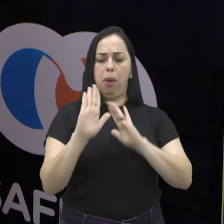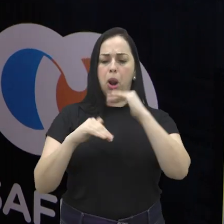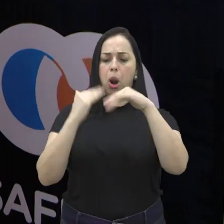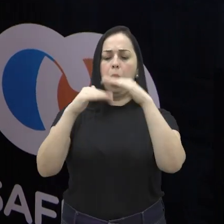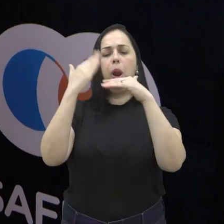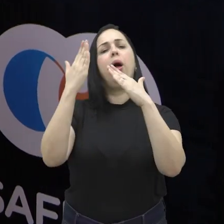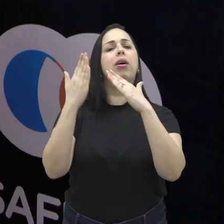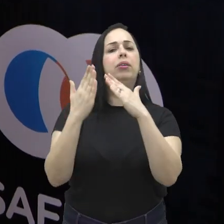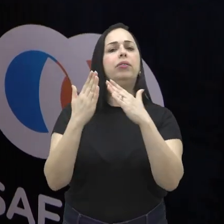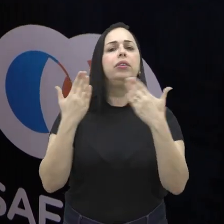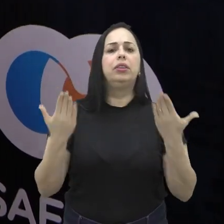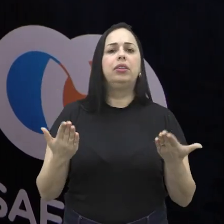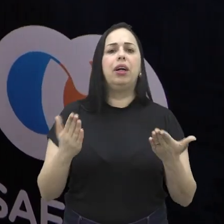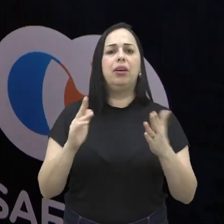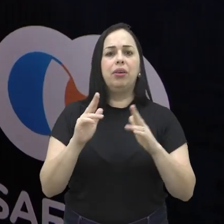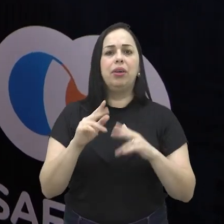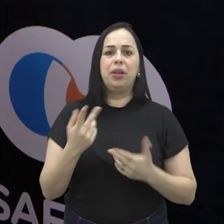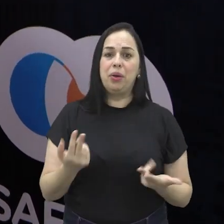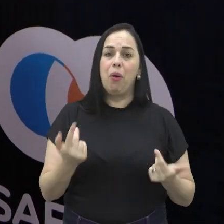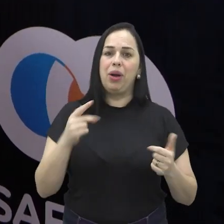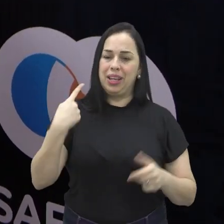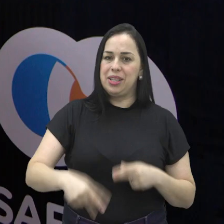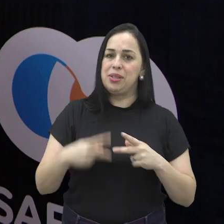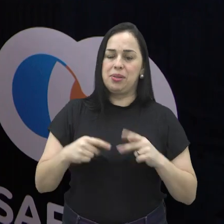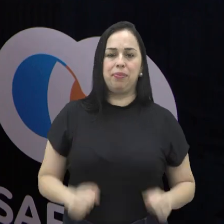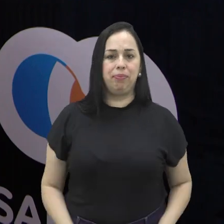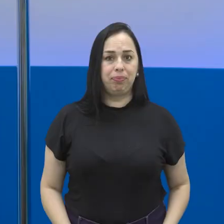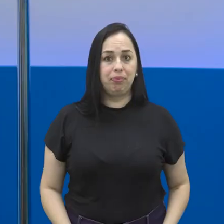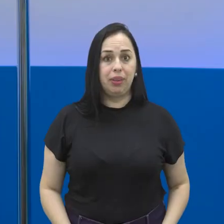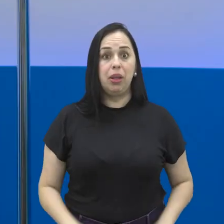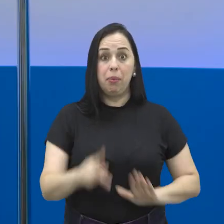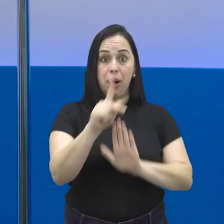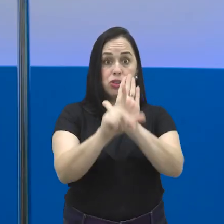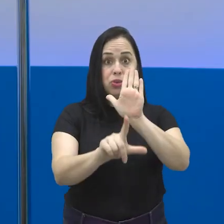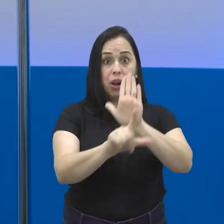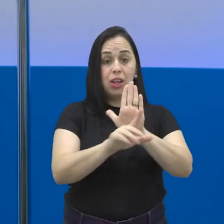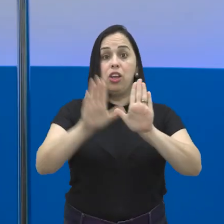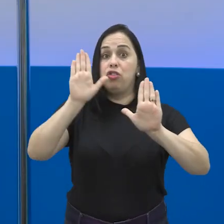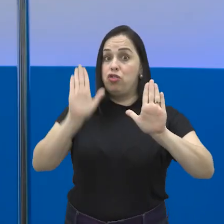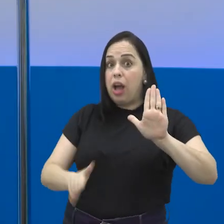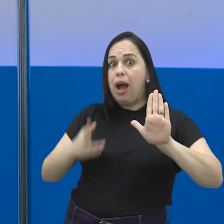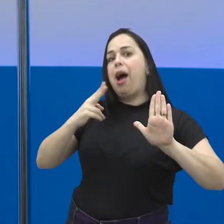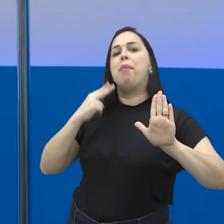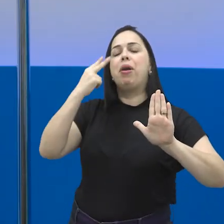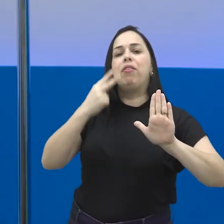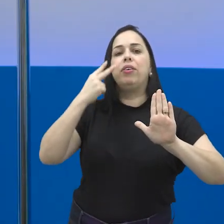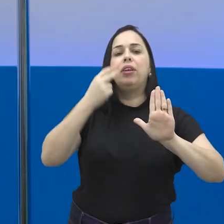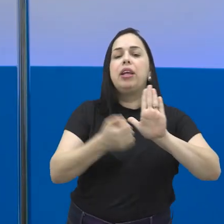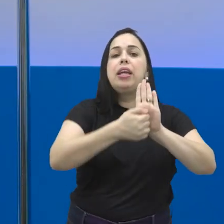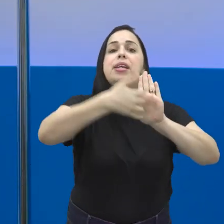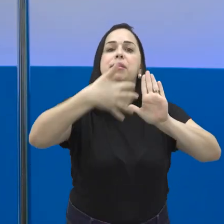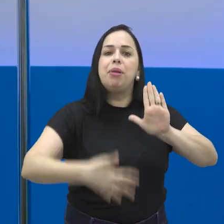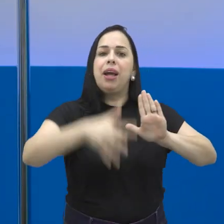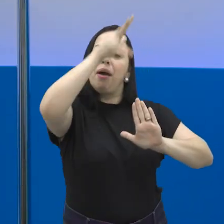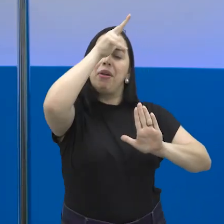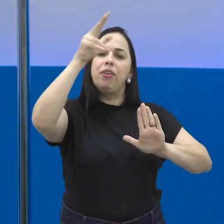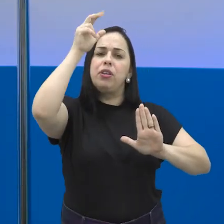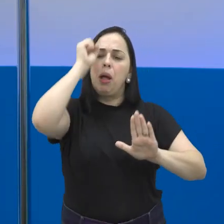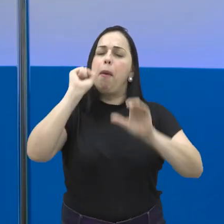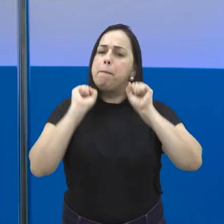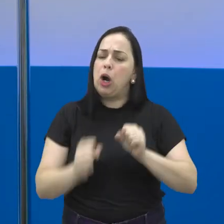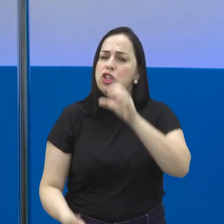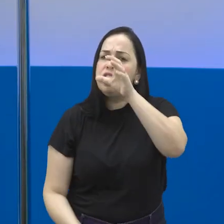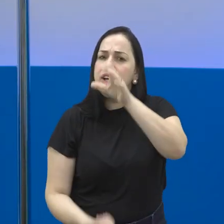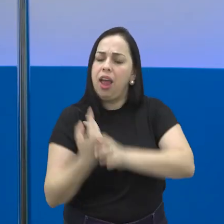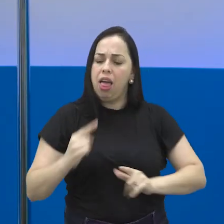crescimento da nossa cidade, com a Câmara Municipal como a de São José dos Campos. E os vereadores aprovaram um projeto de lei que autoriza a prefeitura